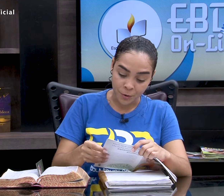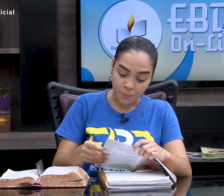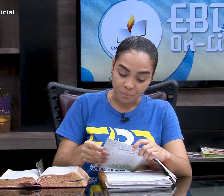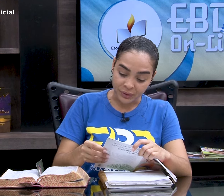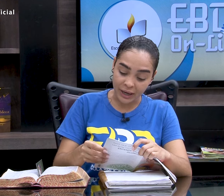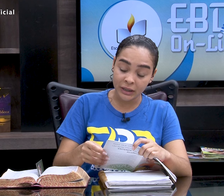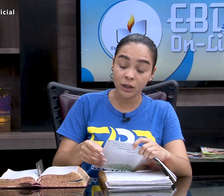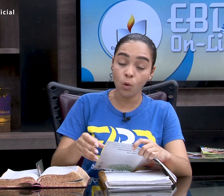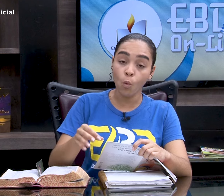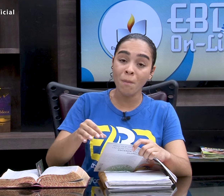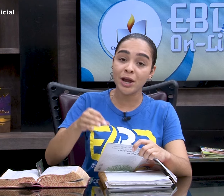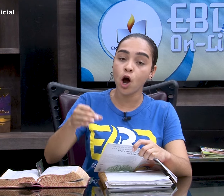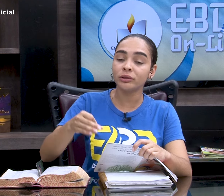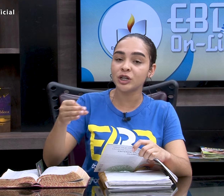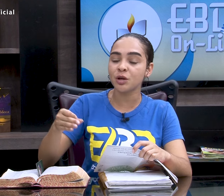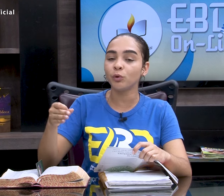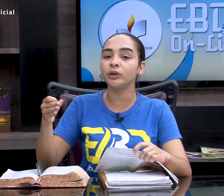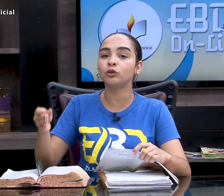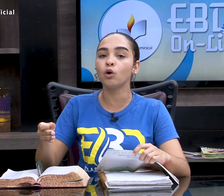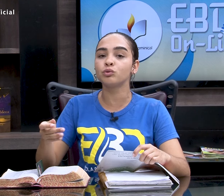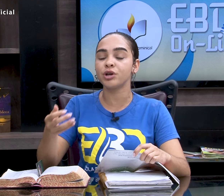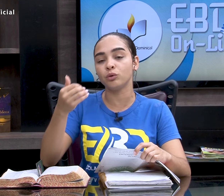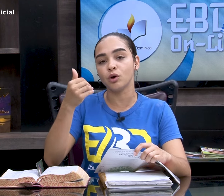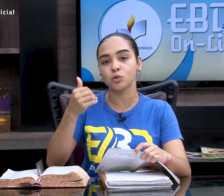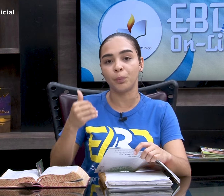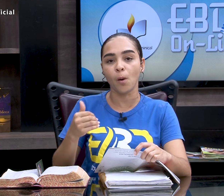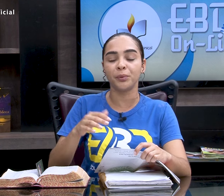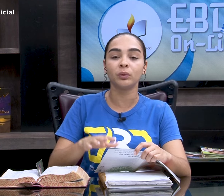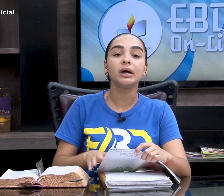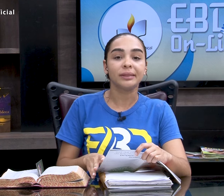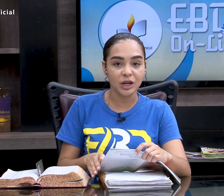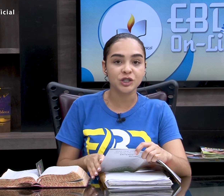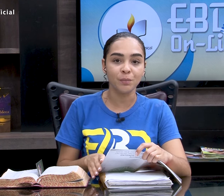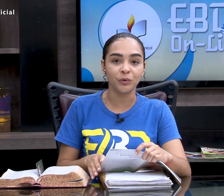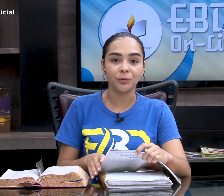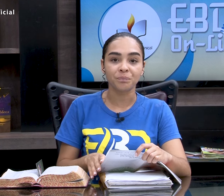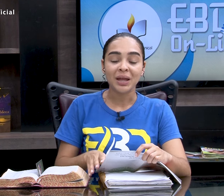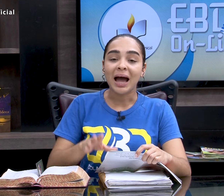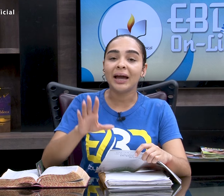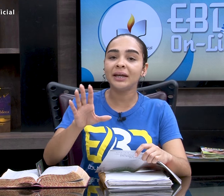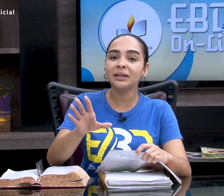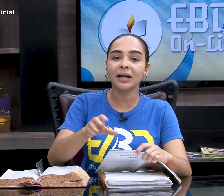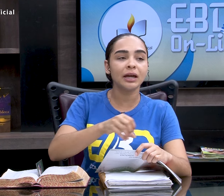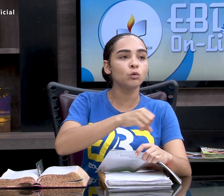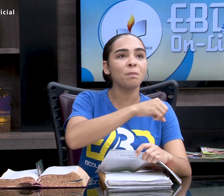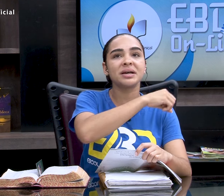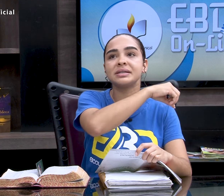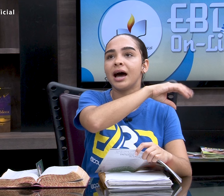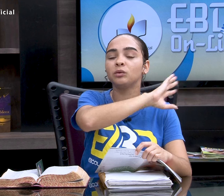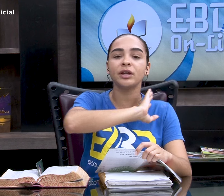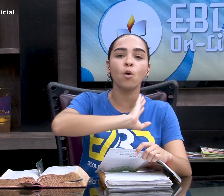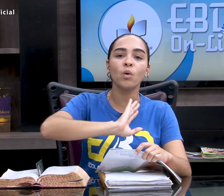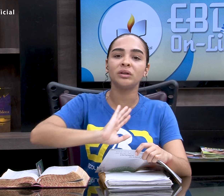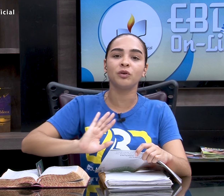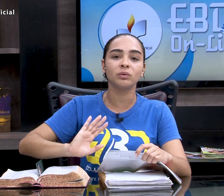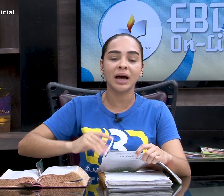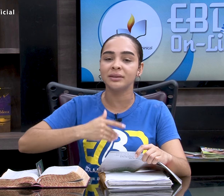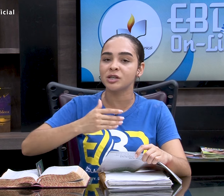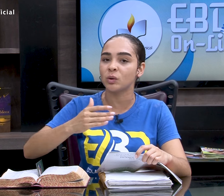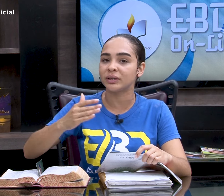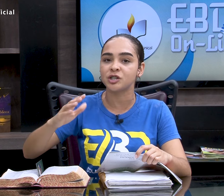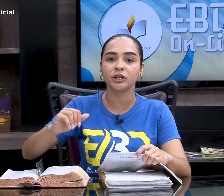nós né então o maior testemunho de todos é o nosso próprio testemunho ainda que no passado tem alguma